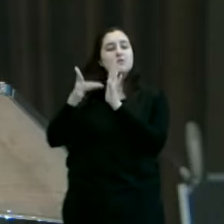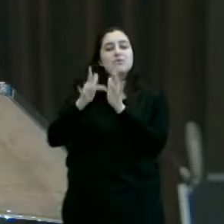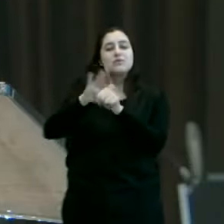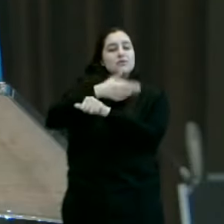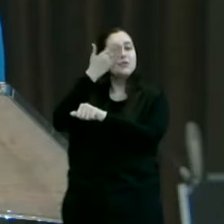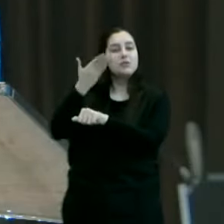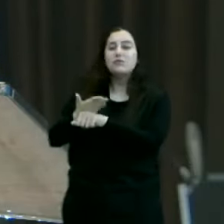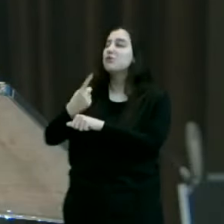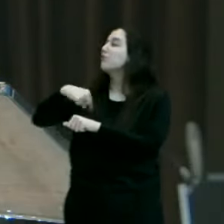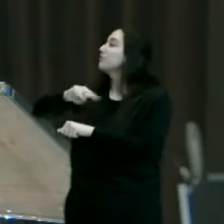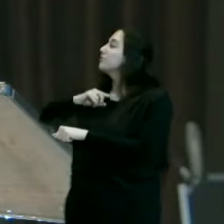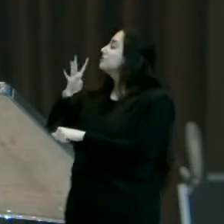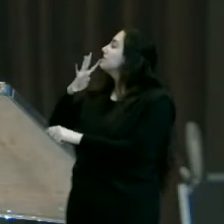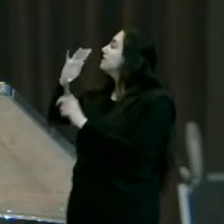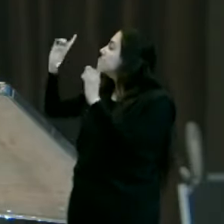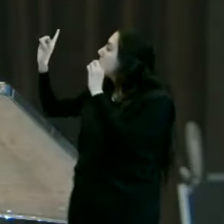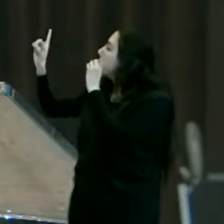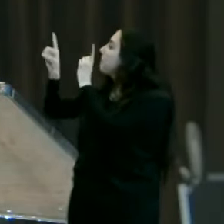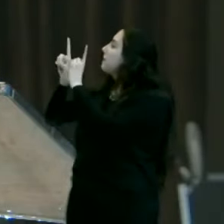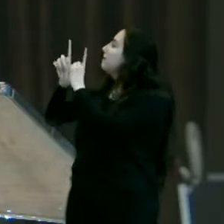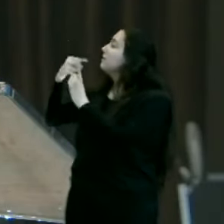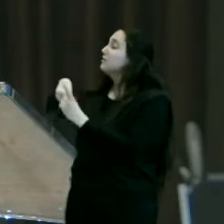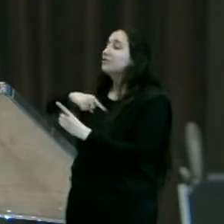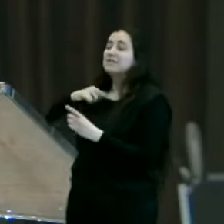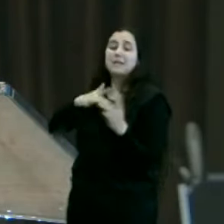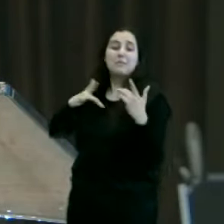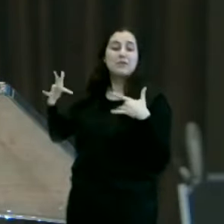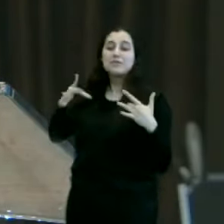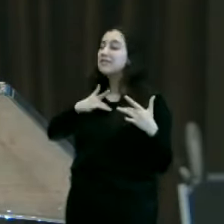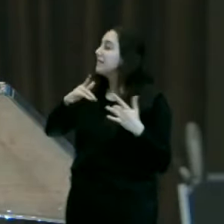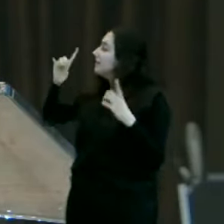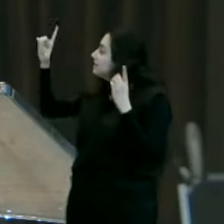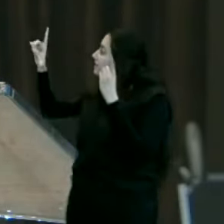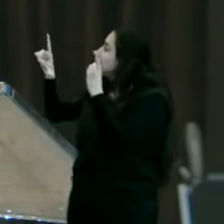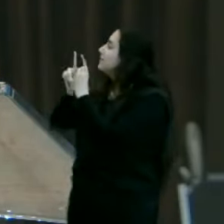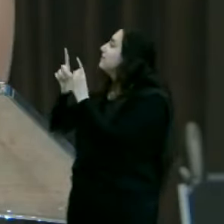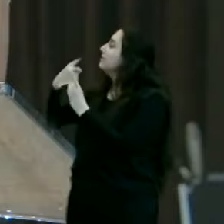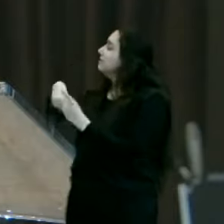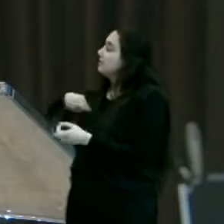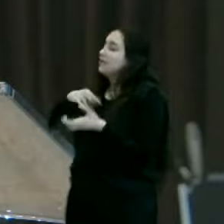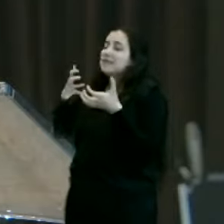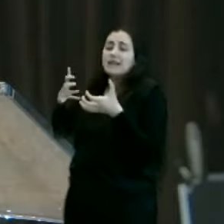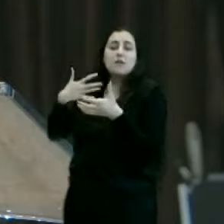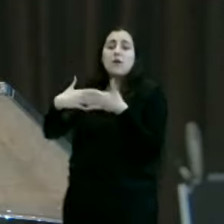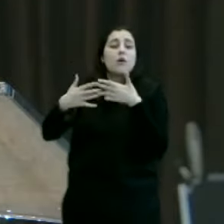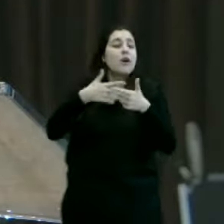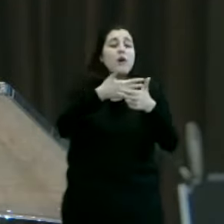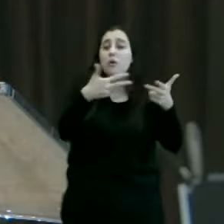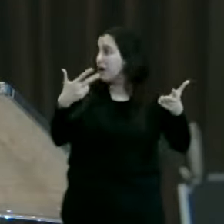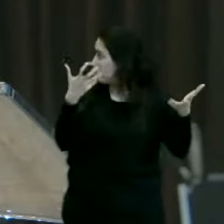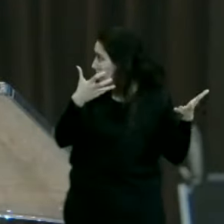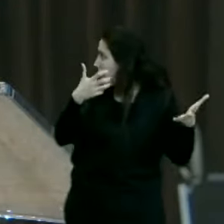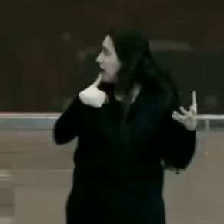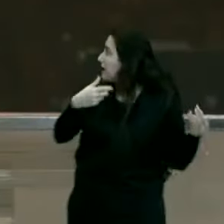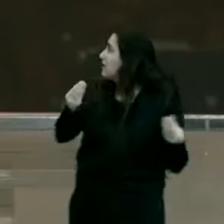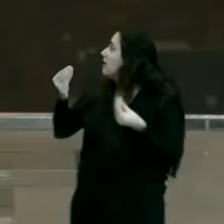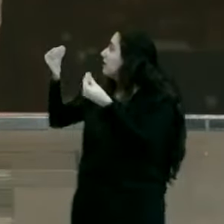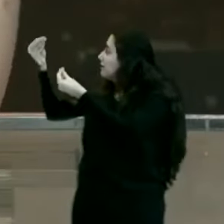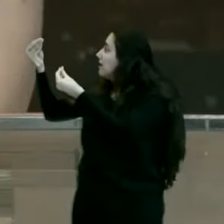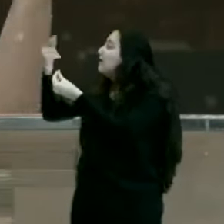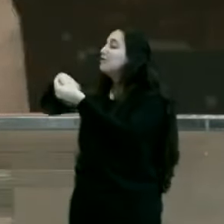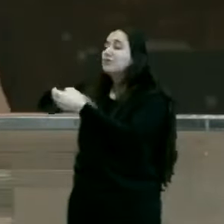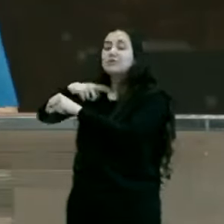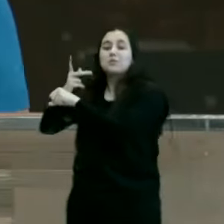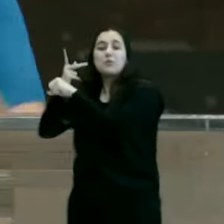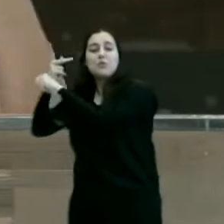o conhecemos, como nós estamos tão apaixonados que nós queremos fazer qualquer coisa, nós queremos fazer alguma coisa e